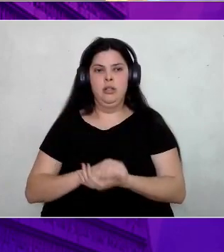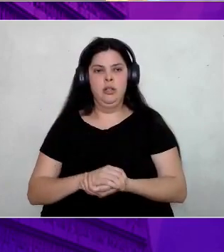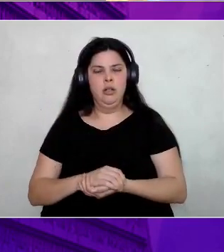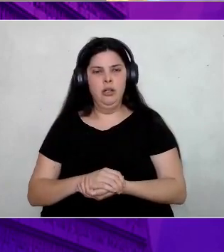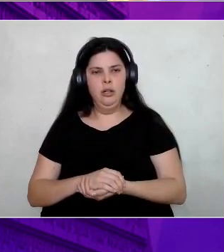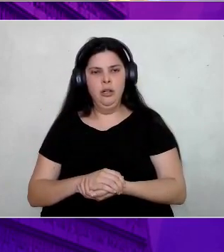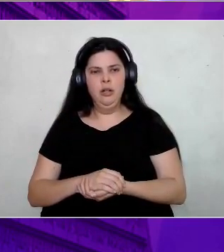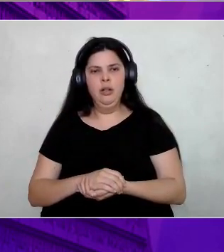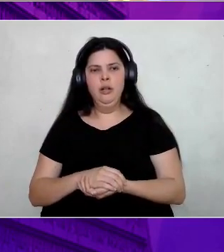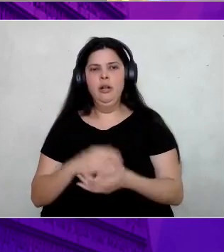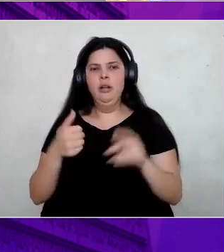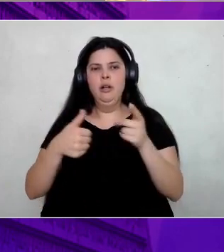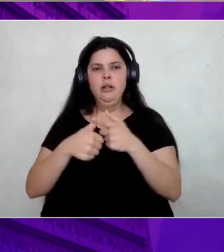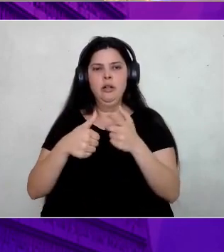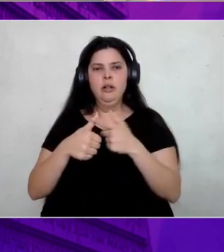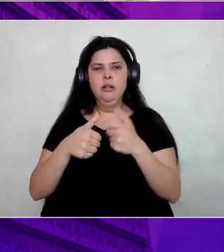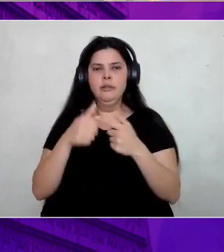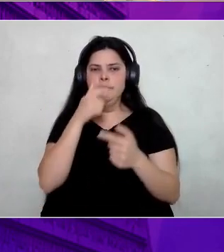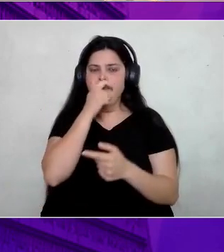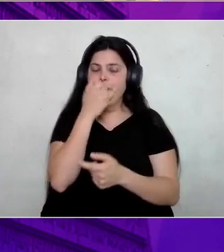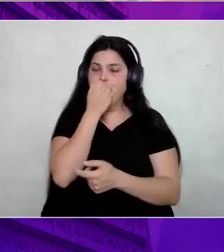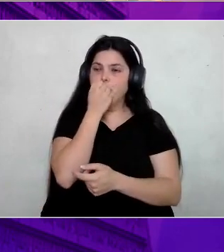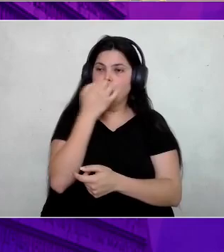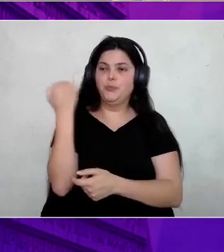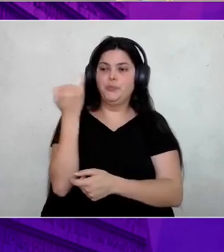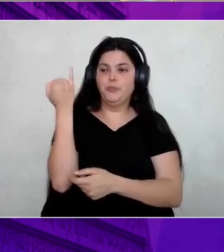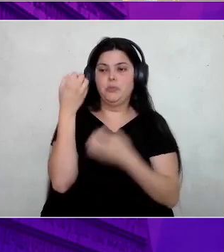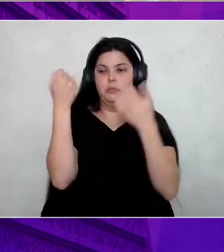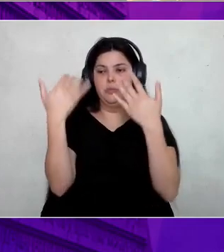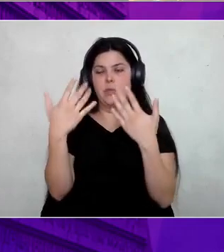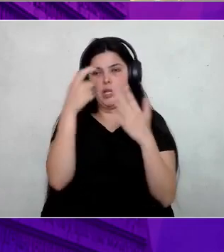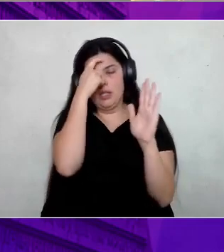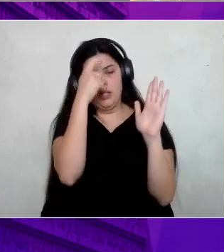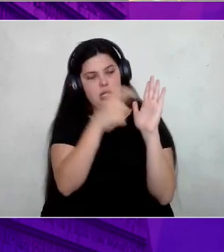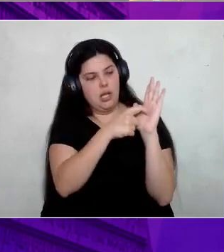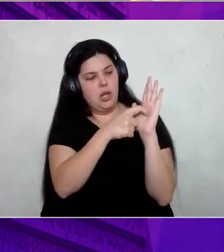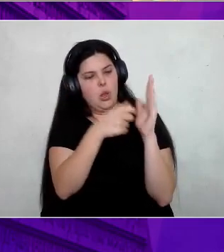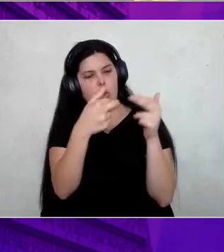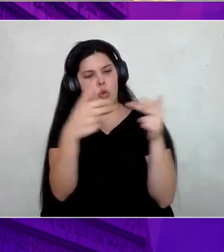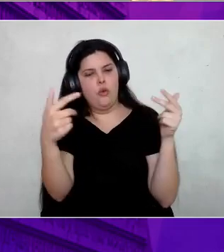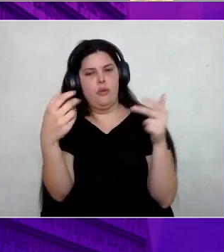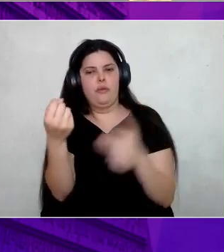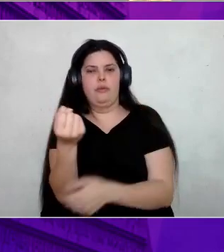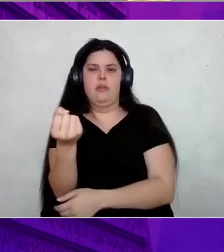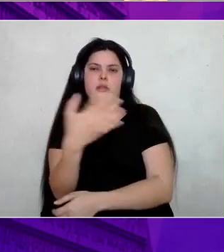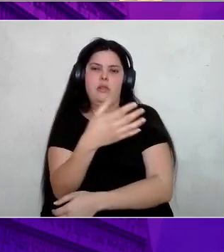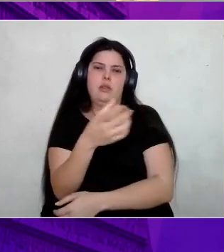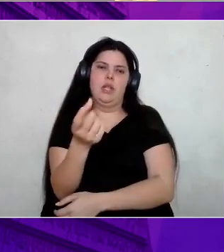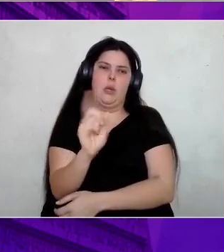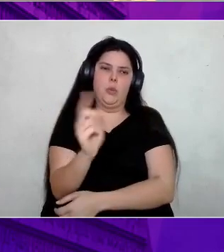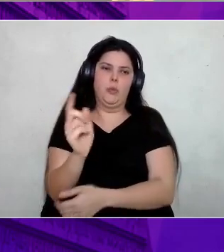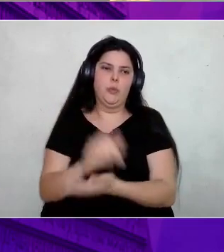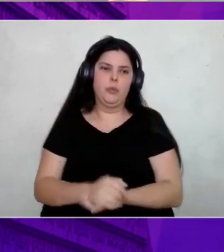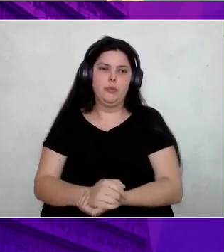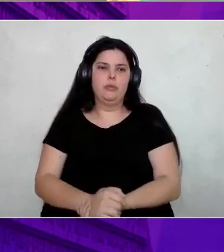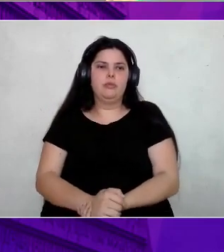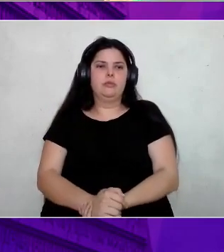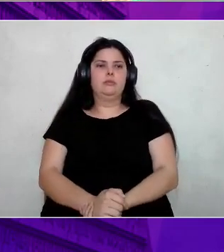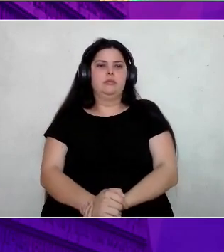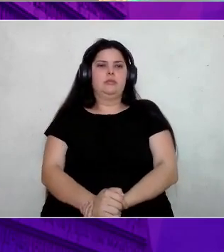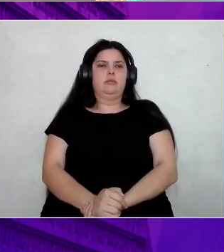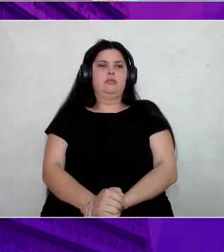primeiro ponto que eu acho que vale destacar. A IA lá dentro não era tão novidade assim. E o segundo ponto, dentro dessa jornada